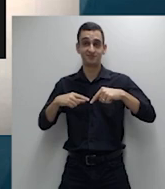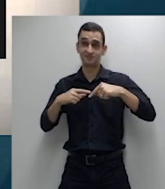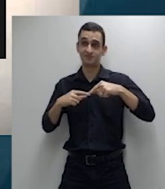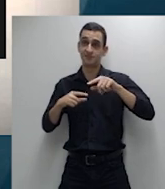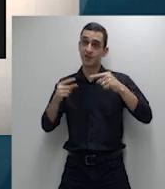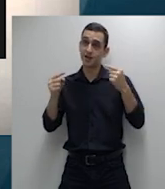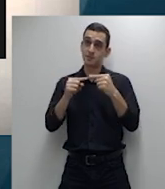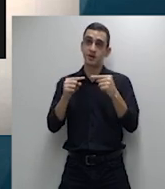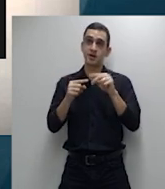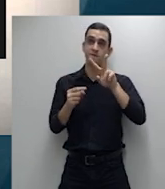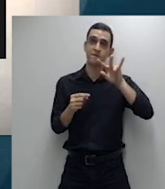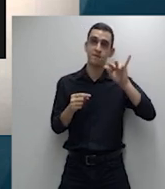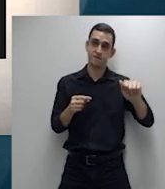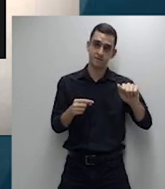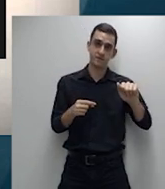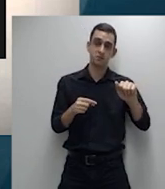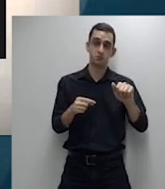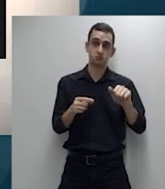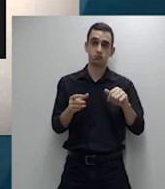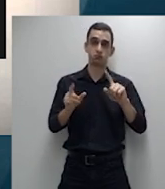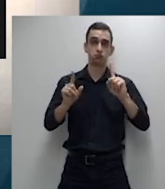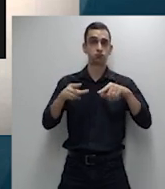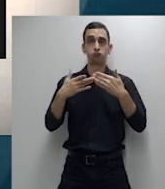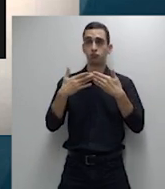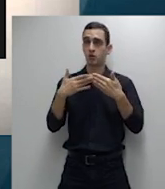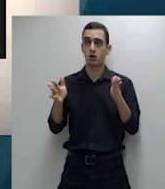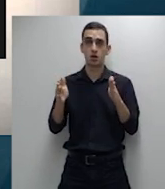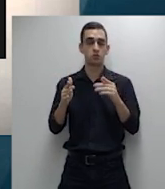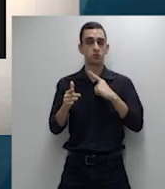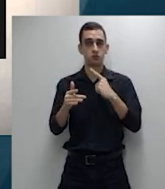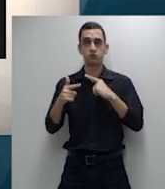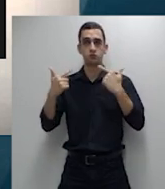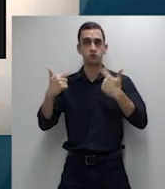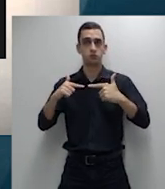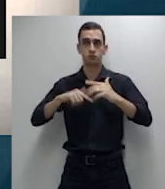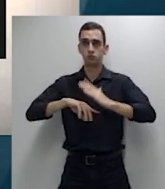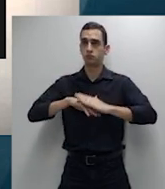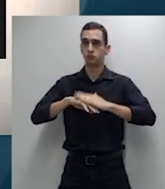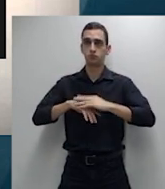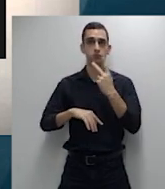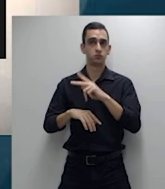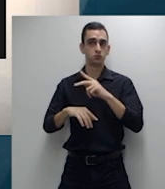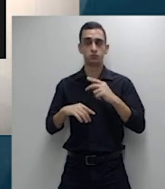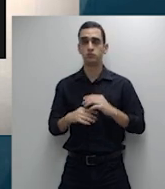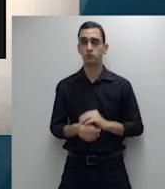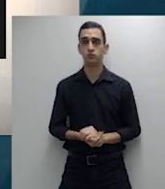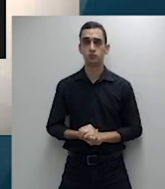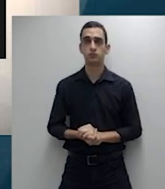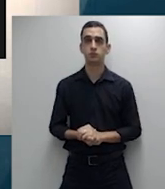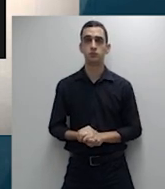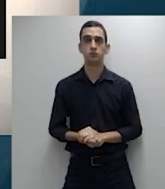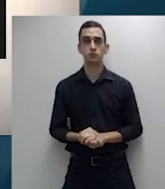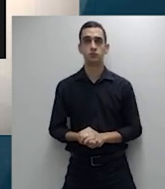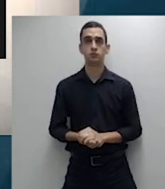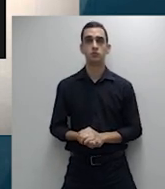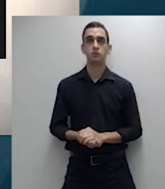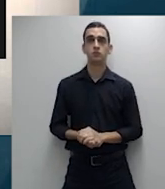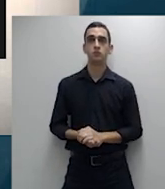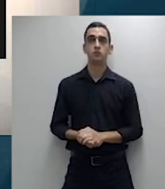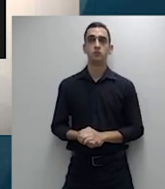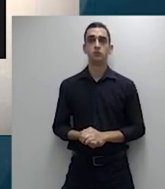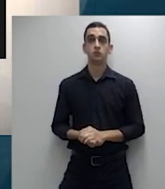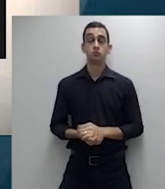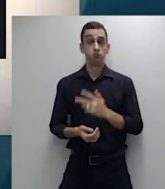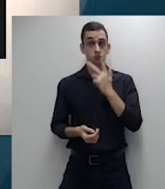mantida aberta pela pela atividade exercida pela estar lá não e os